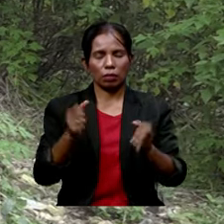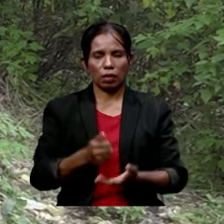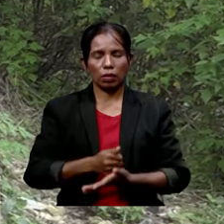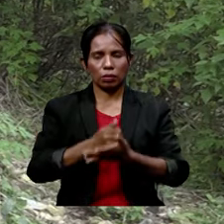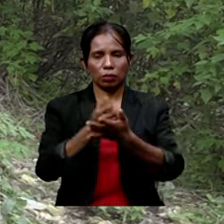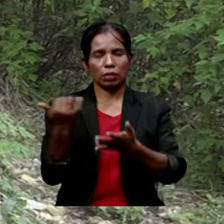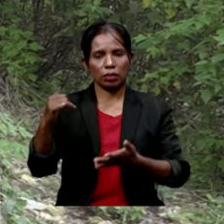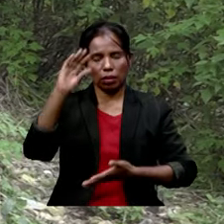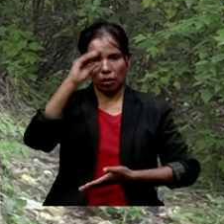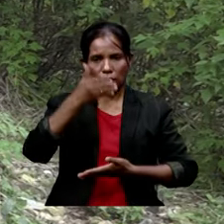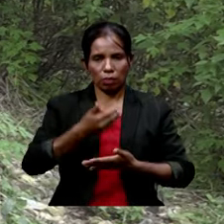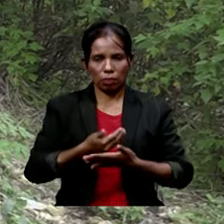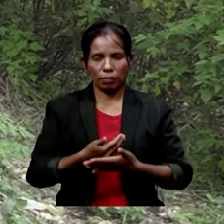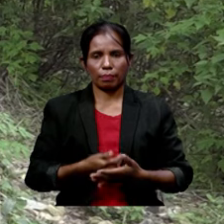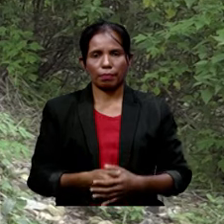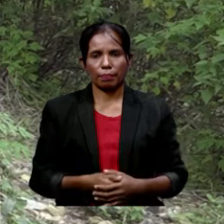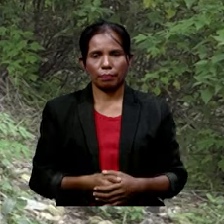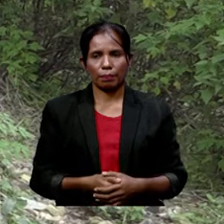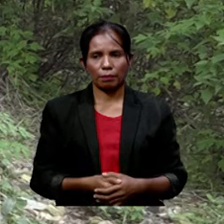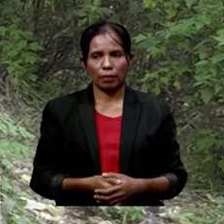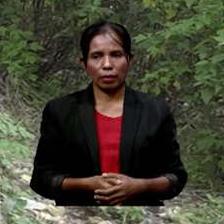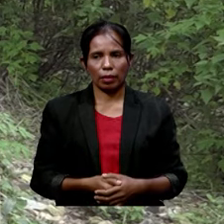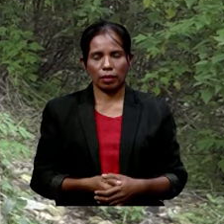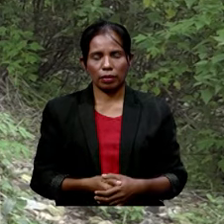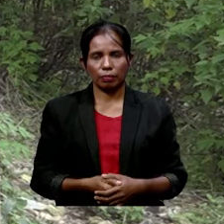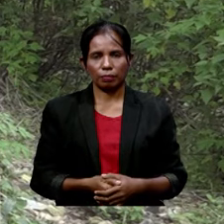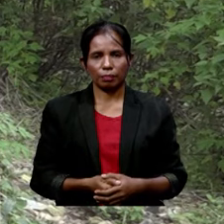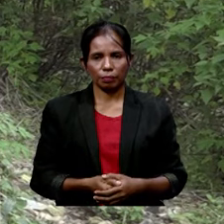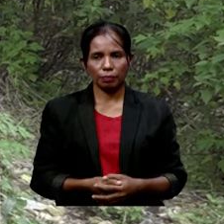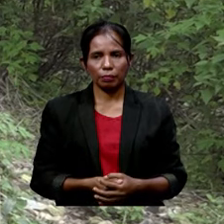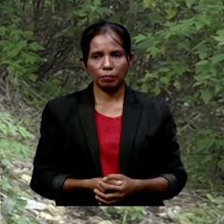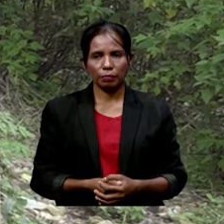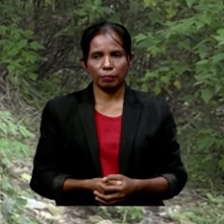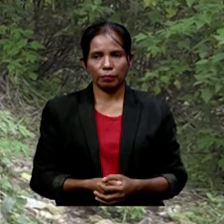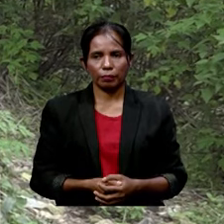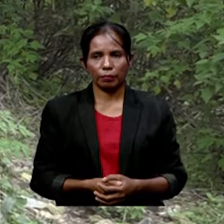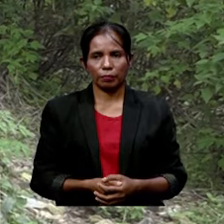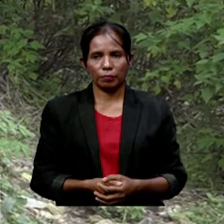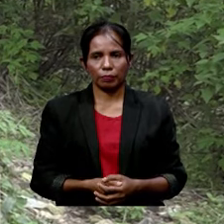basir nyuman. Equipa cobertura, Gemen.